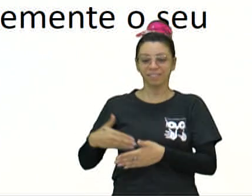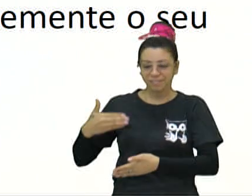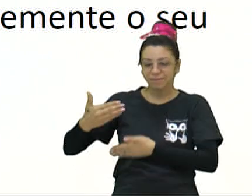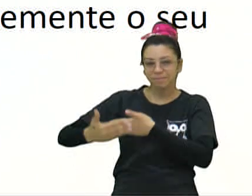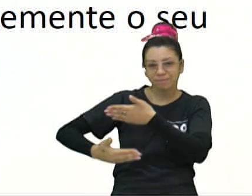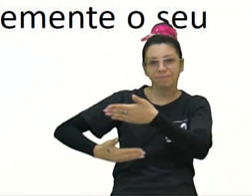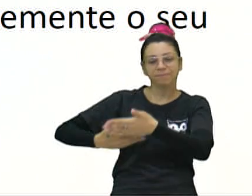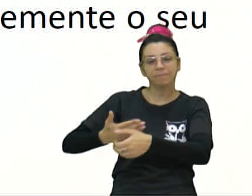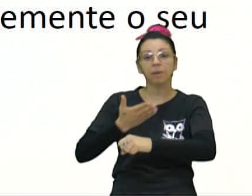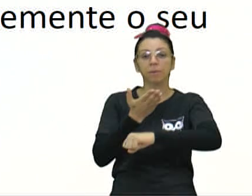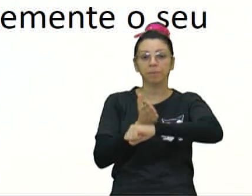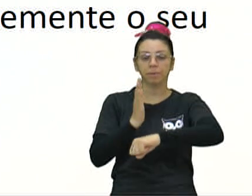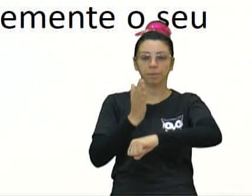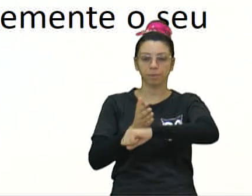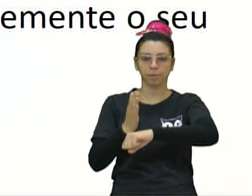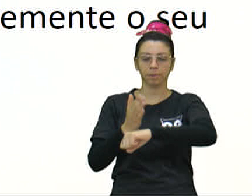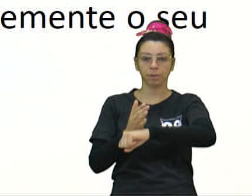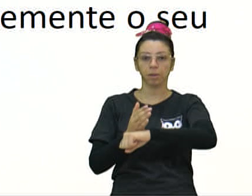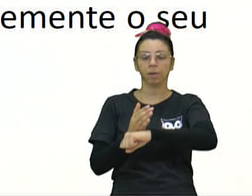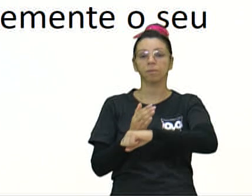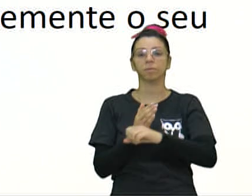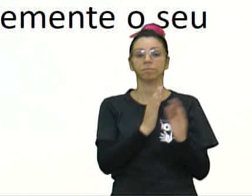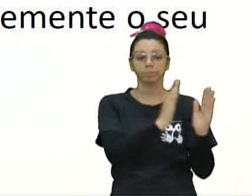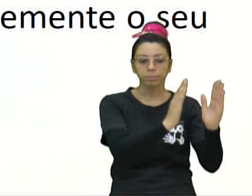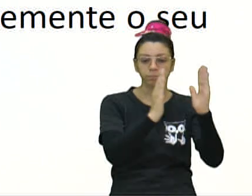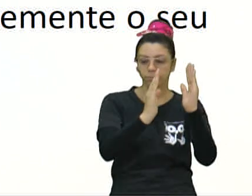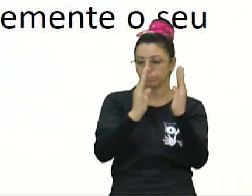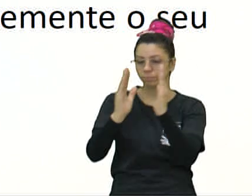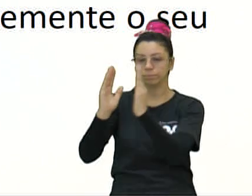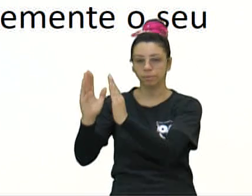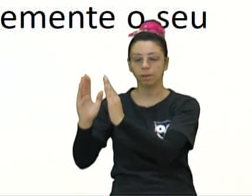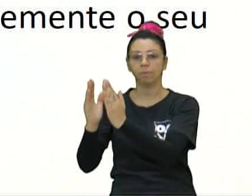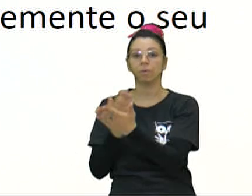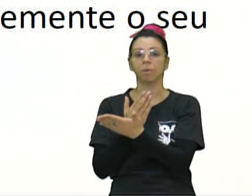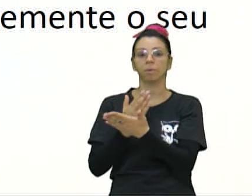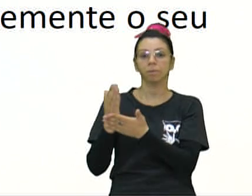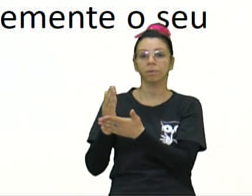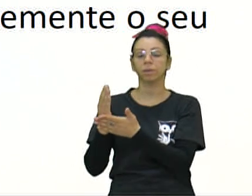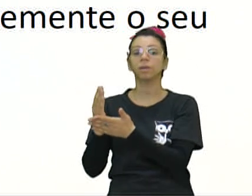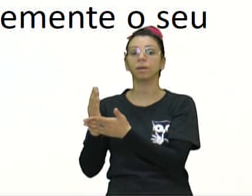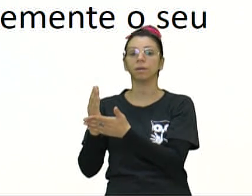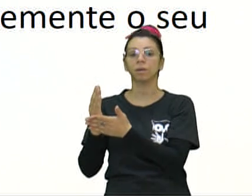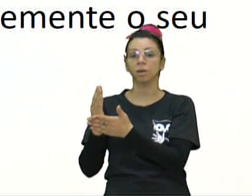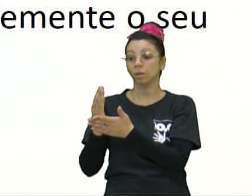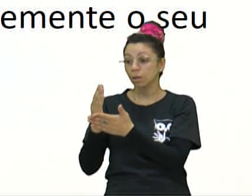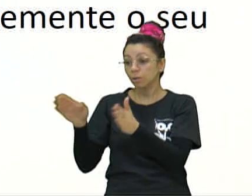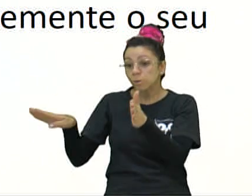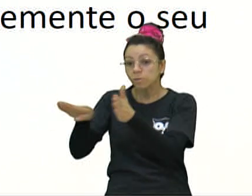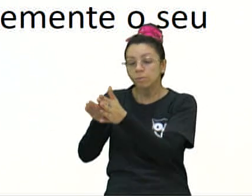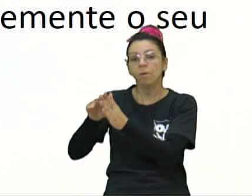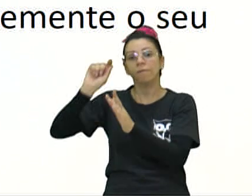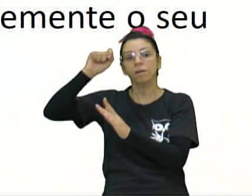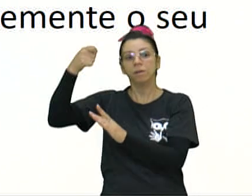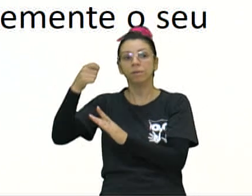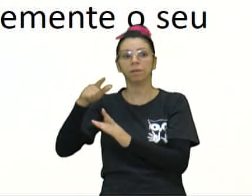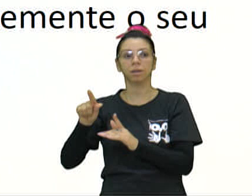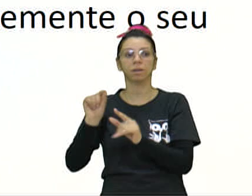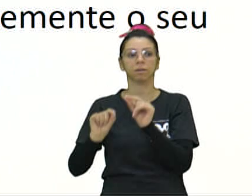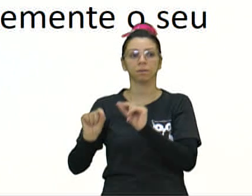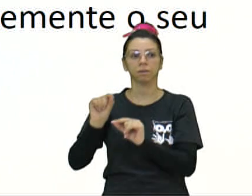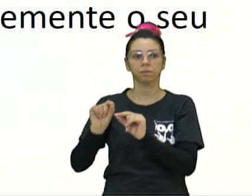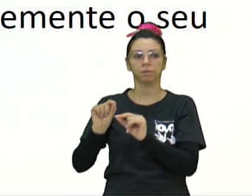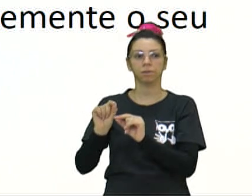do taekwondo, ela é dividida inicialmente em gubis e em seguida a partir da faixa preta em dans. O gubi é a graduação de faixa